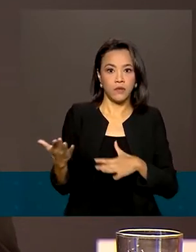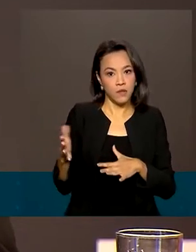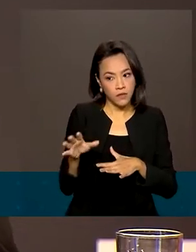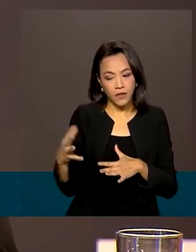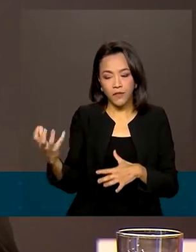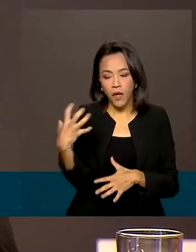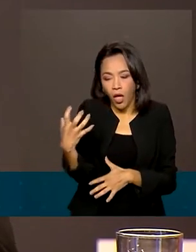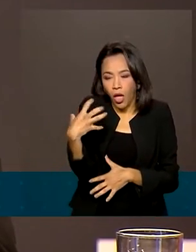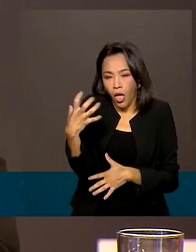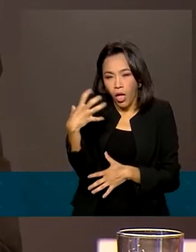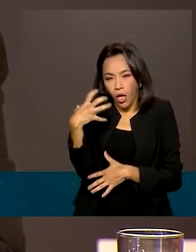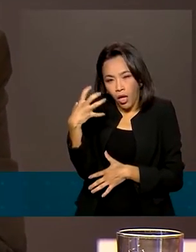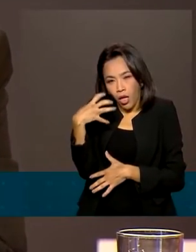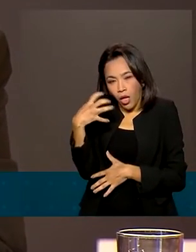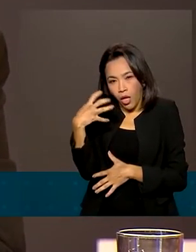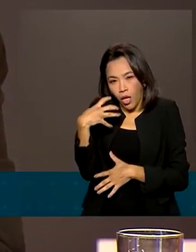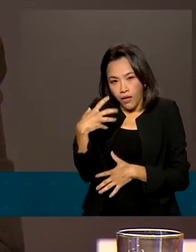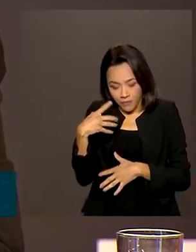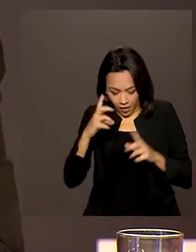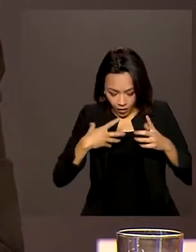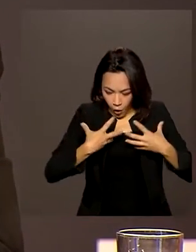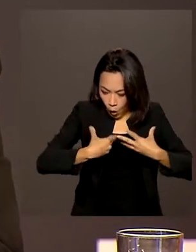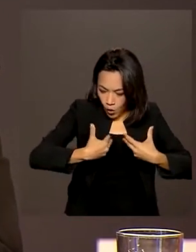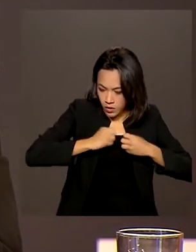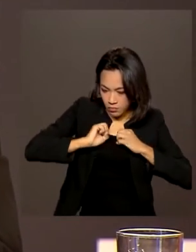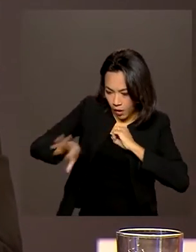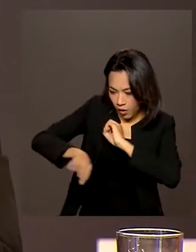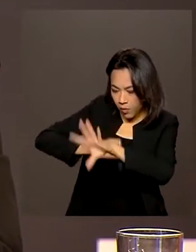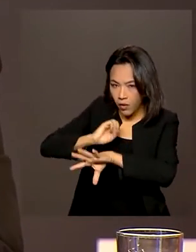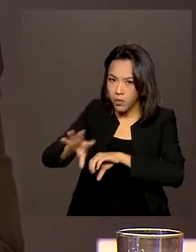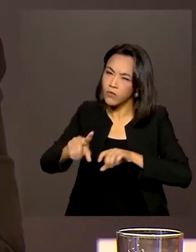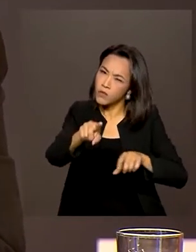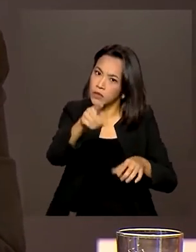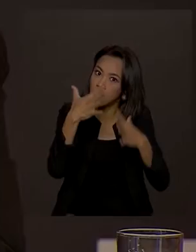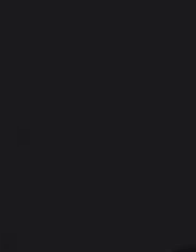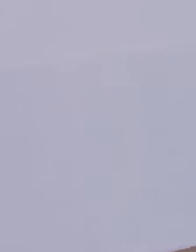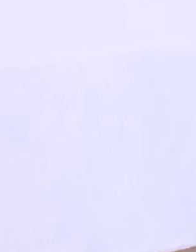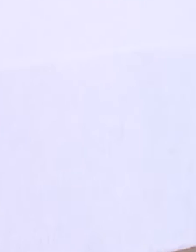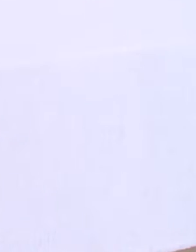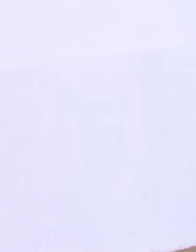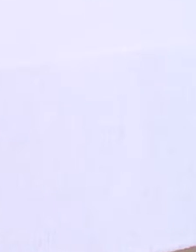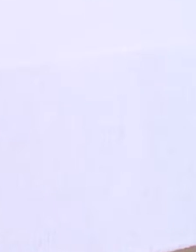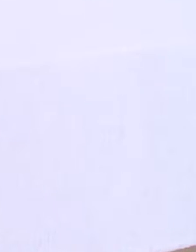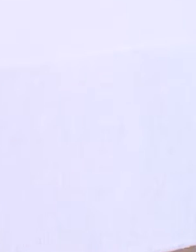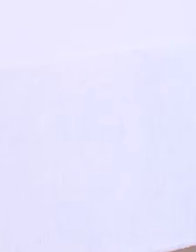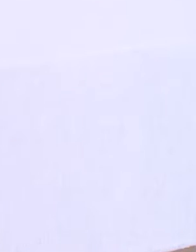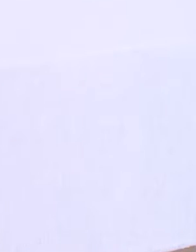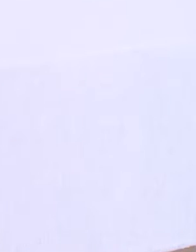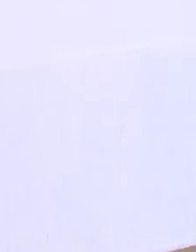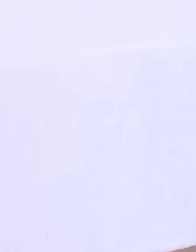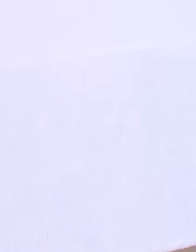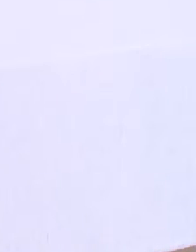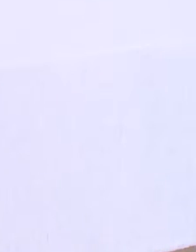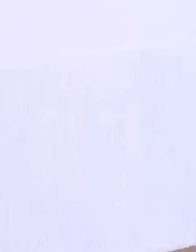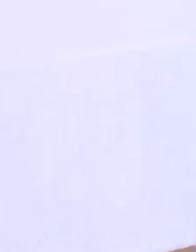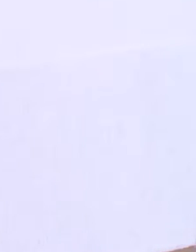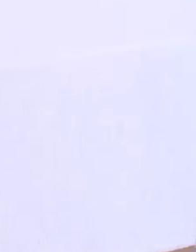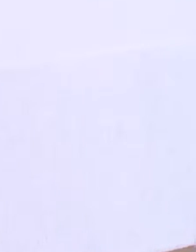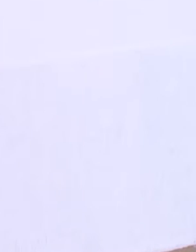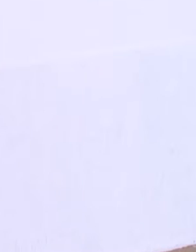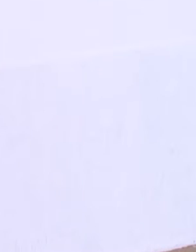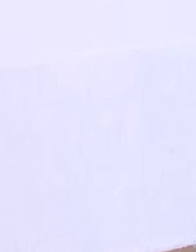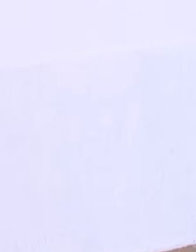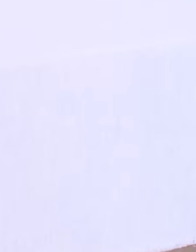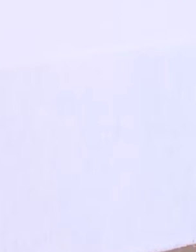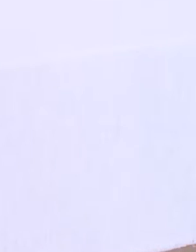convencendo as crianças a passar determinado tipo conteúdo então fiquem vigilantes da da operação